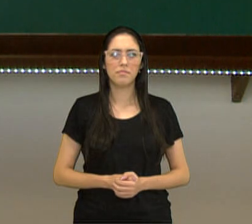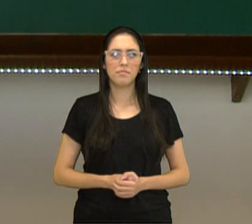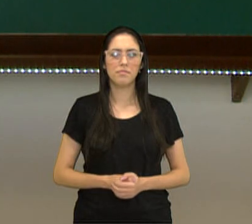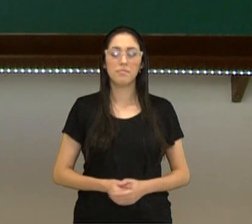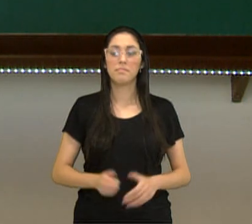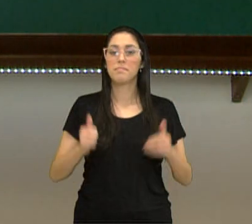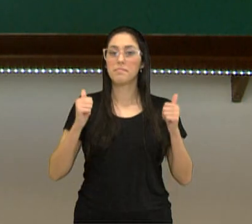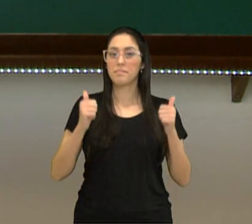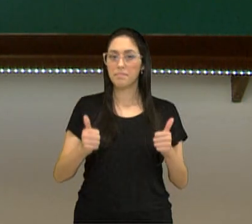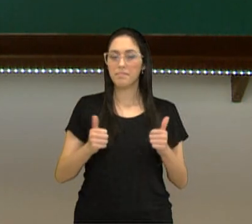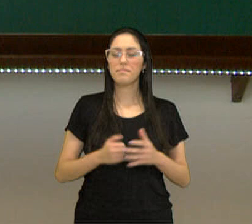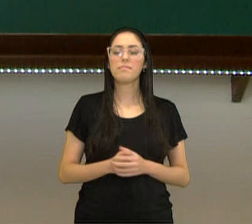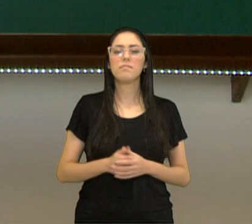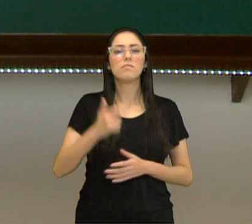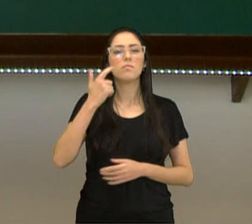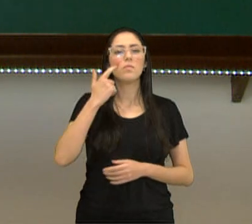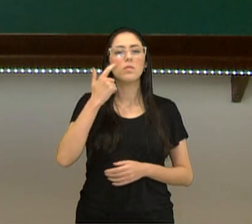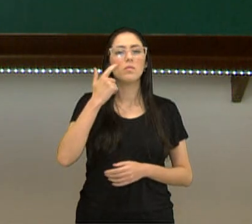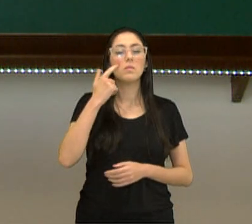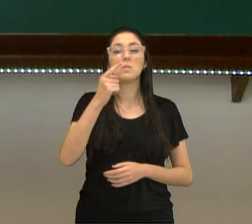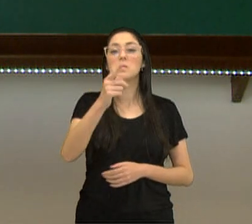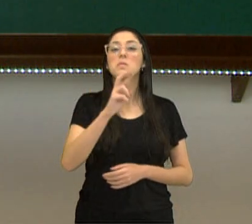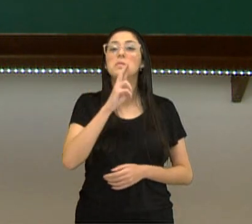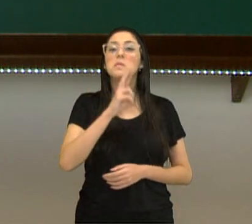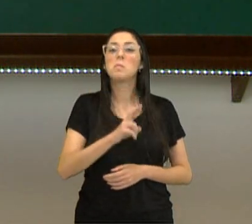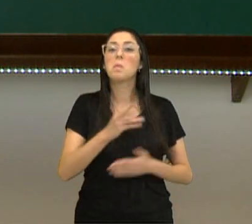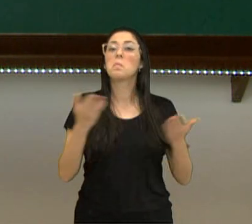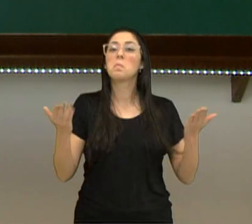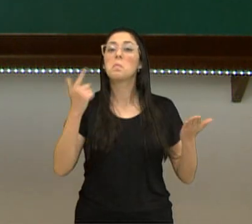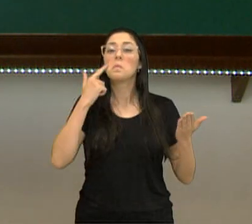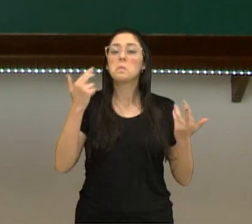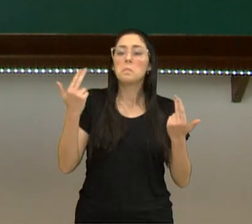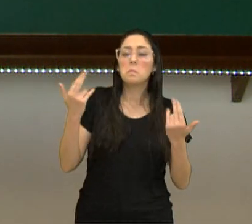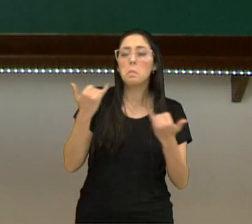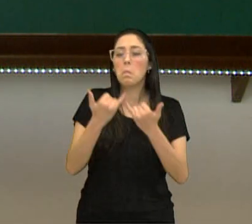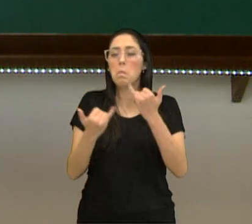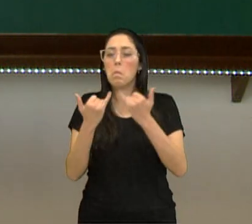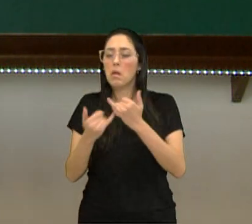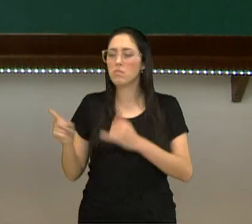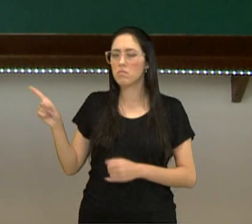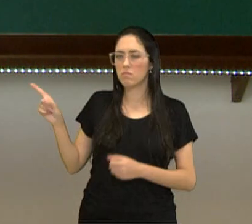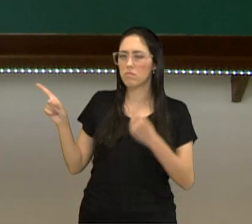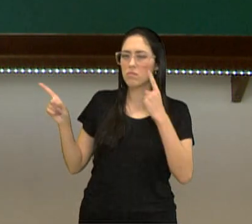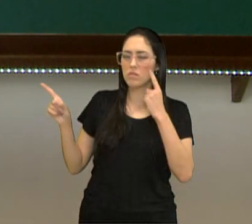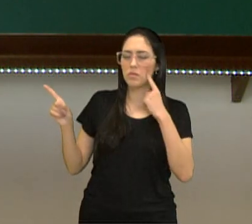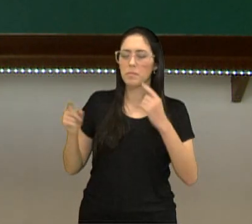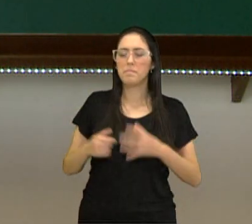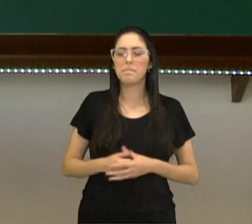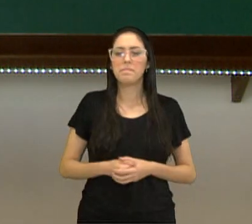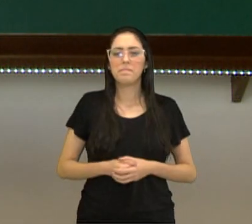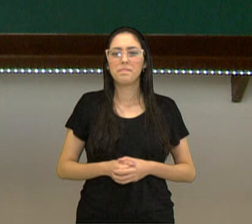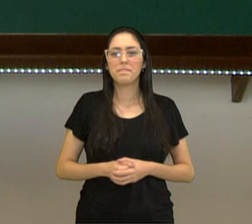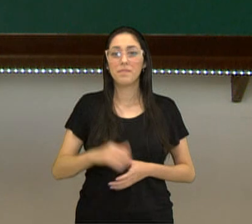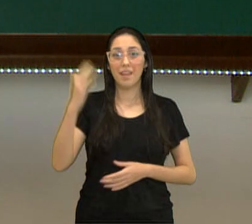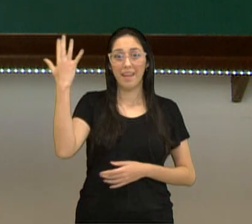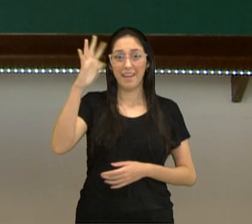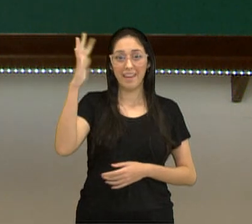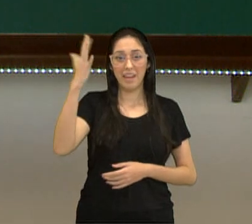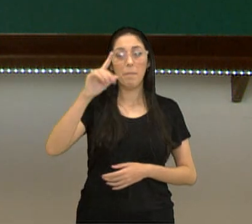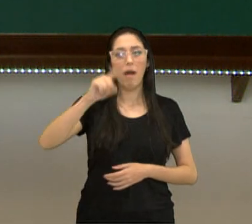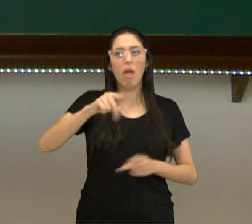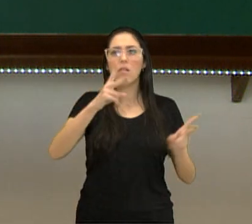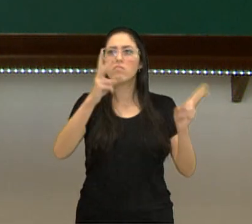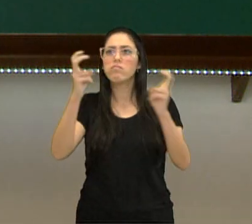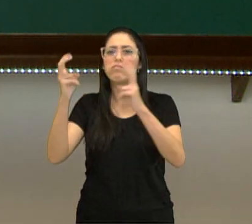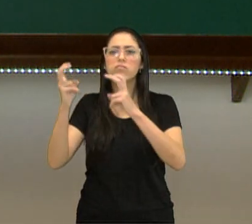Muito bem, vamos conferir se aquilo que você colocou no seu caderno se condiz com a ideia que eu vou apresentar para você. Olha lá, ó. Clima é o conjunto das